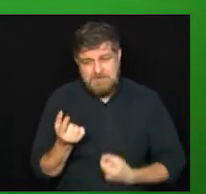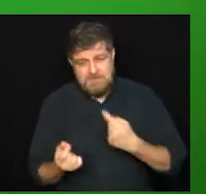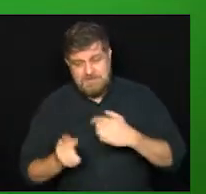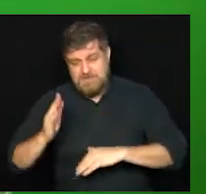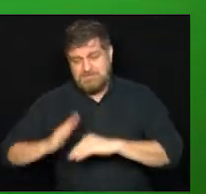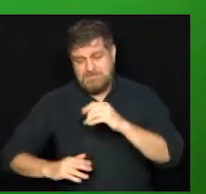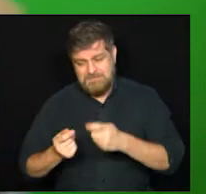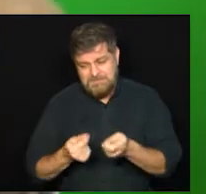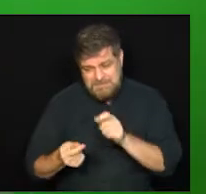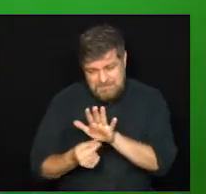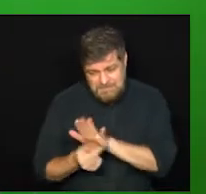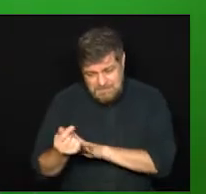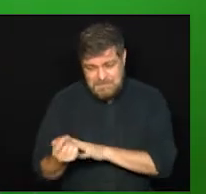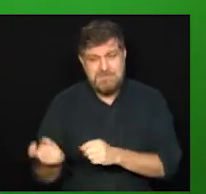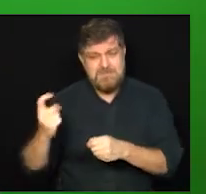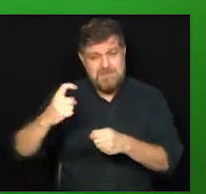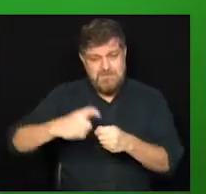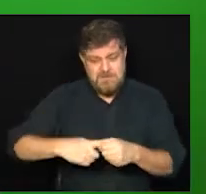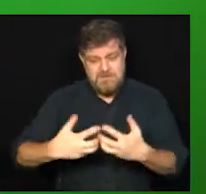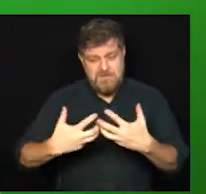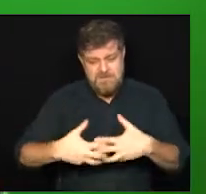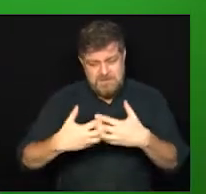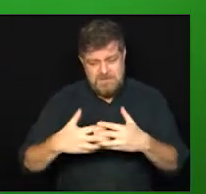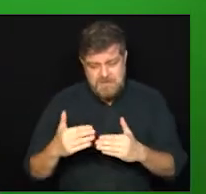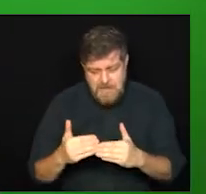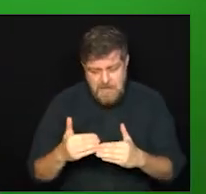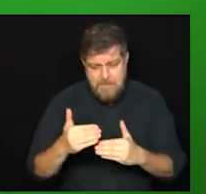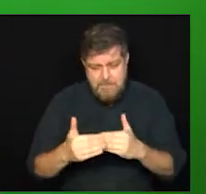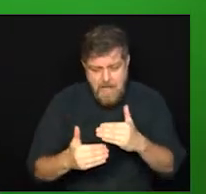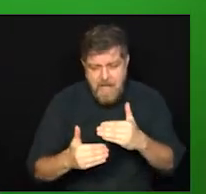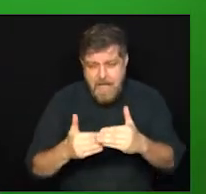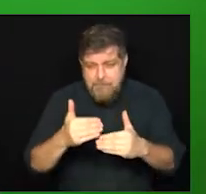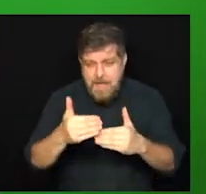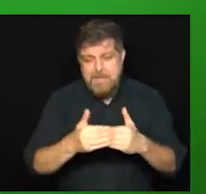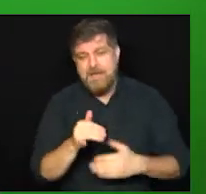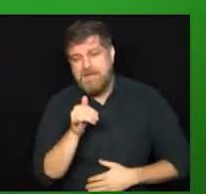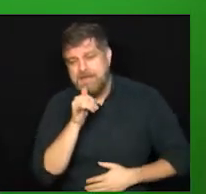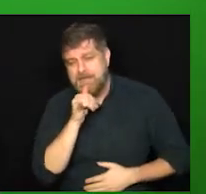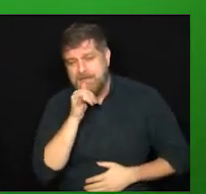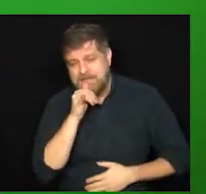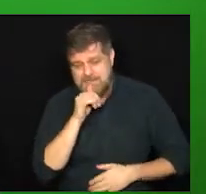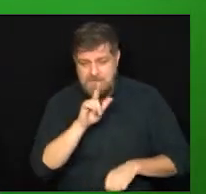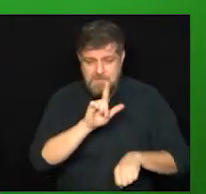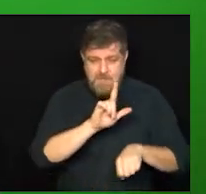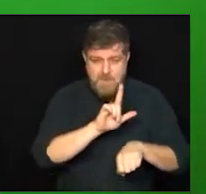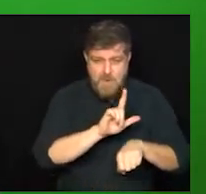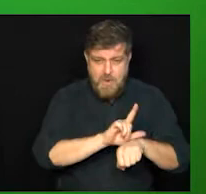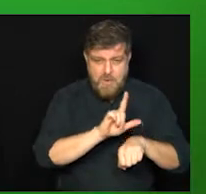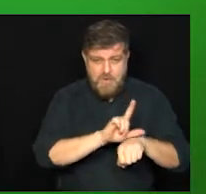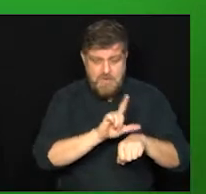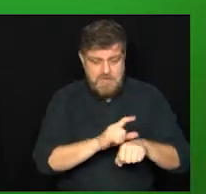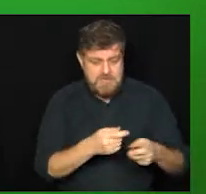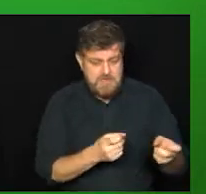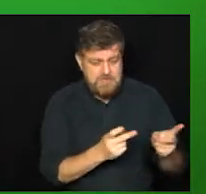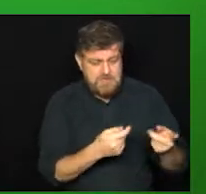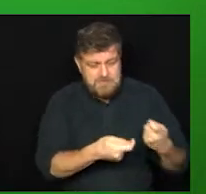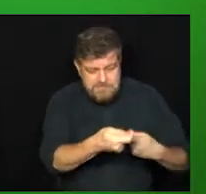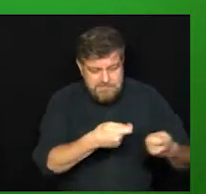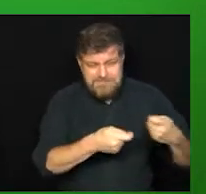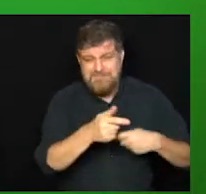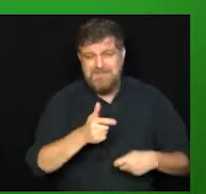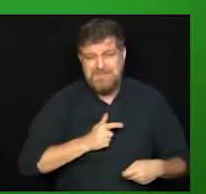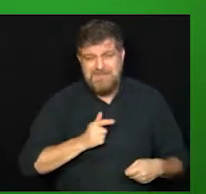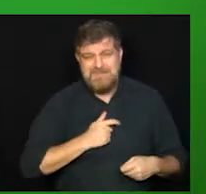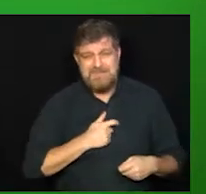sendo retomadas gradualmente, como o comércio, bares e restaurantes, depois de forte